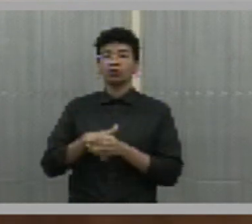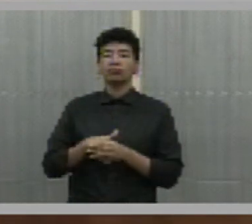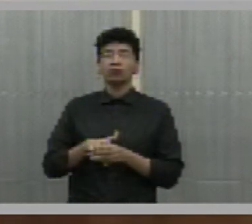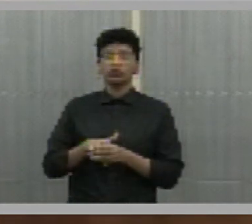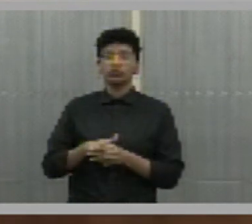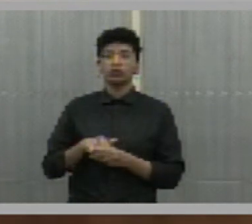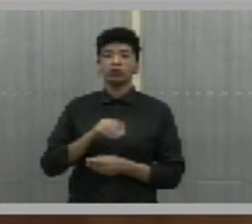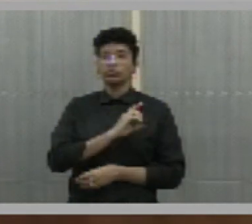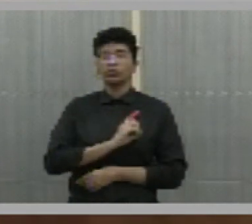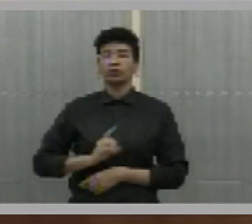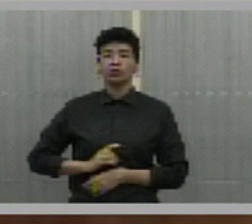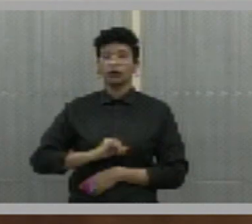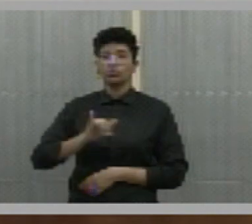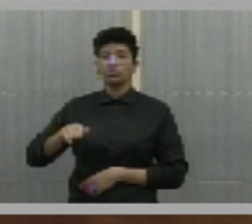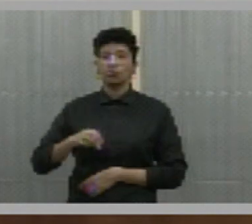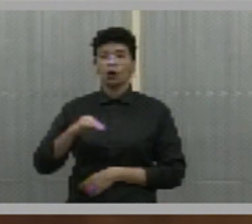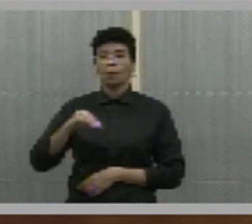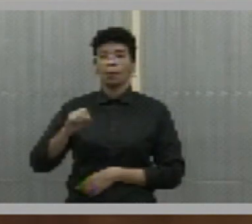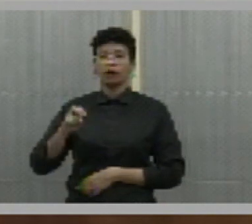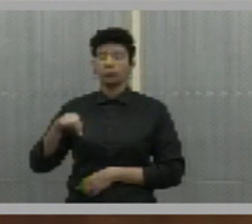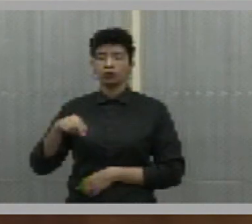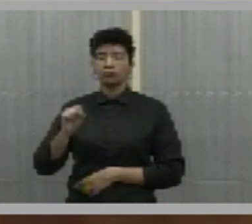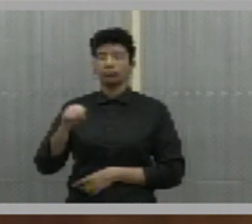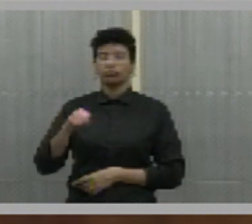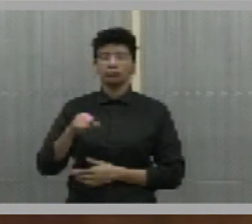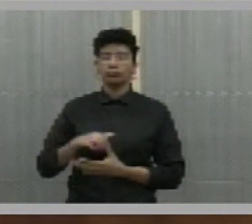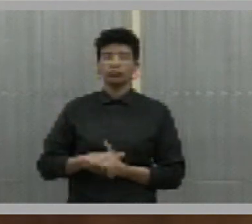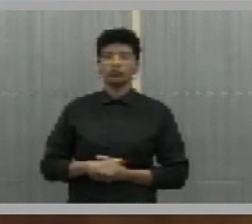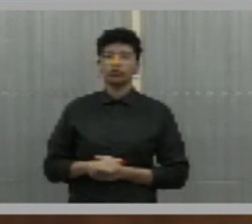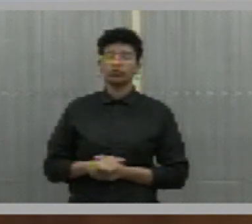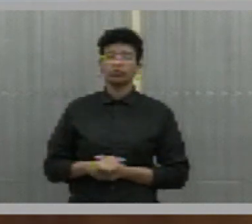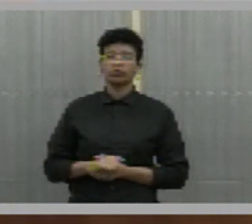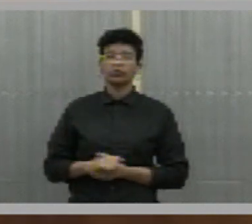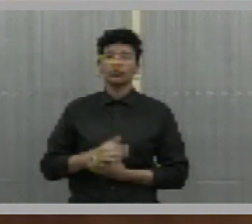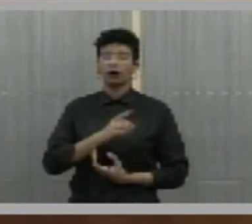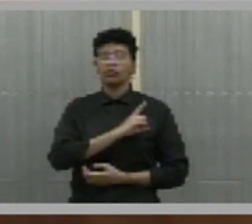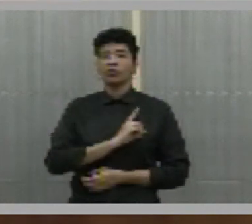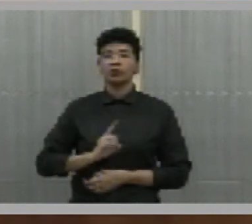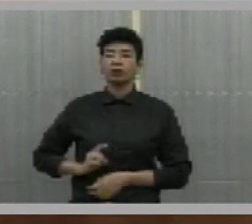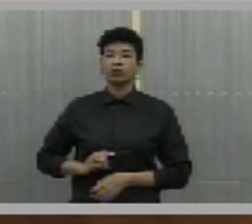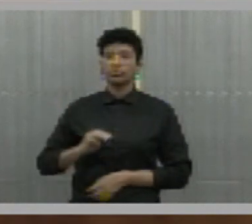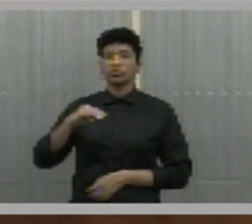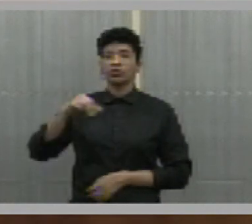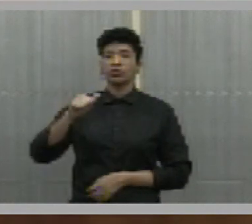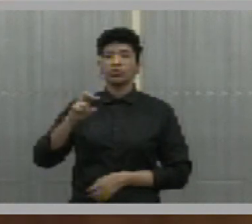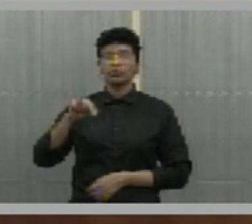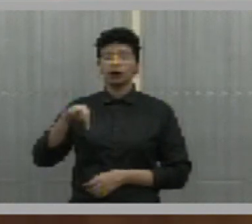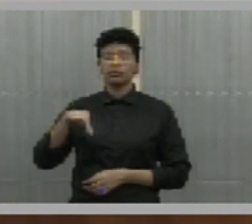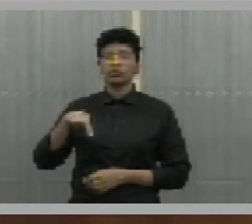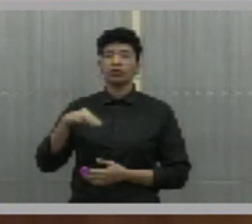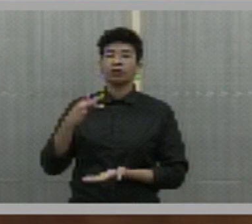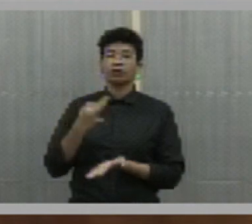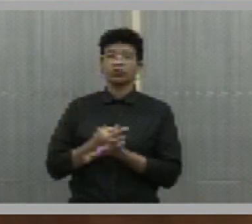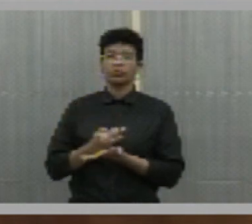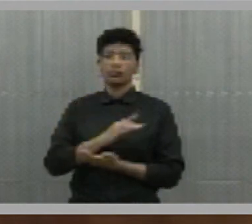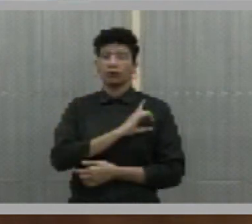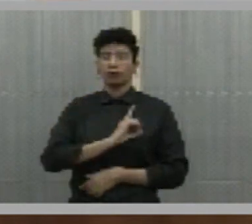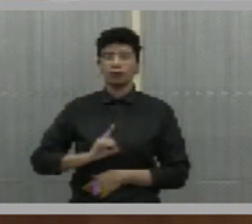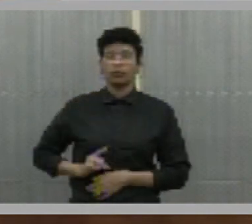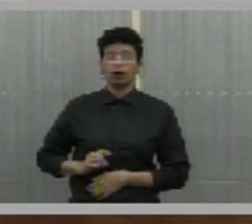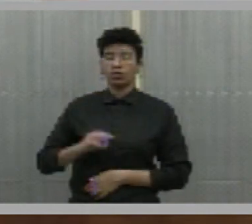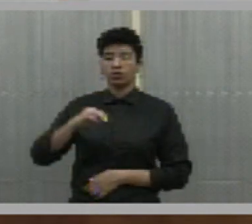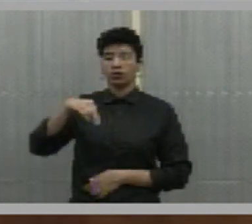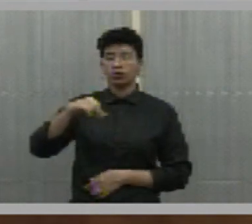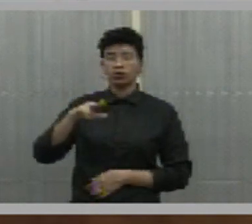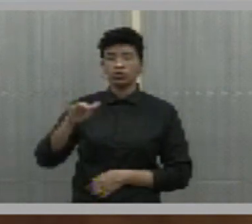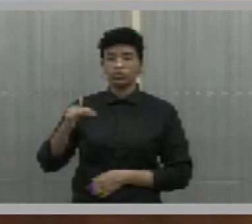Deputado João Matos, como vota? Sim. Deputado Marden Menezes, ausente. Deputado Nerinho, como